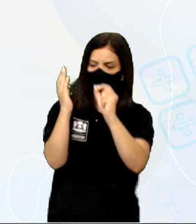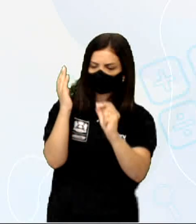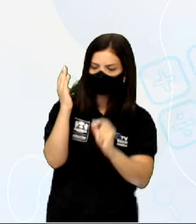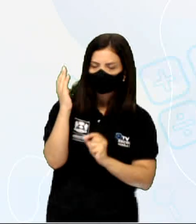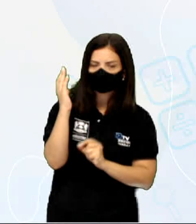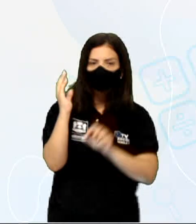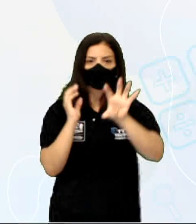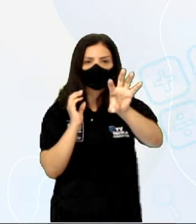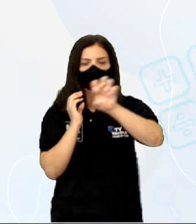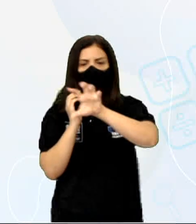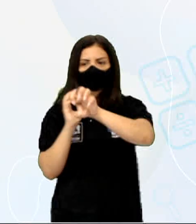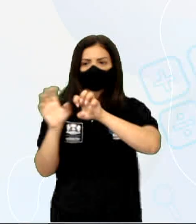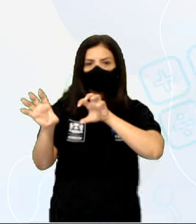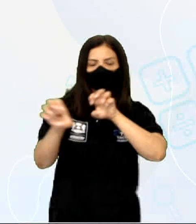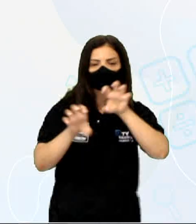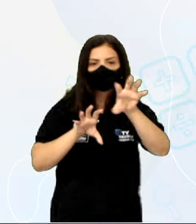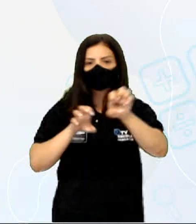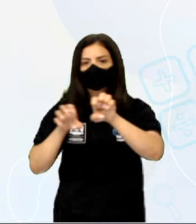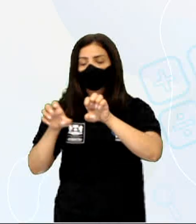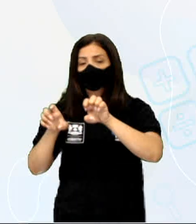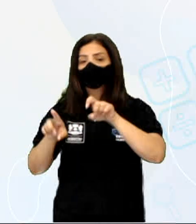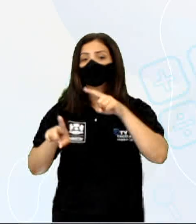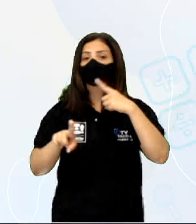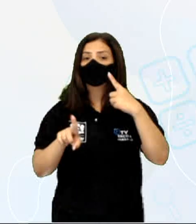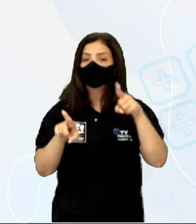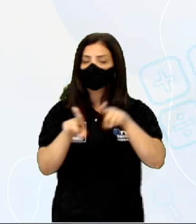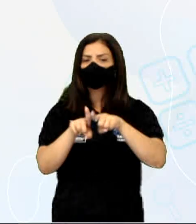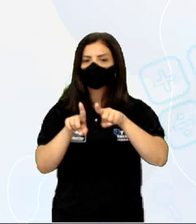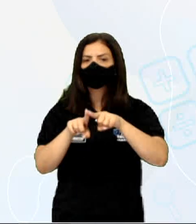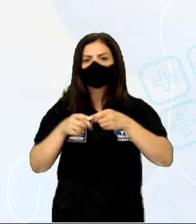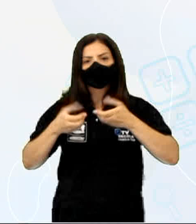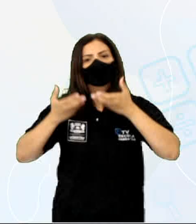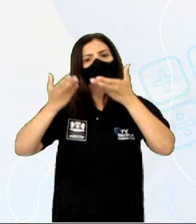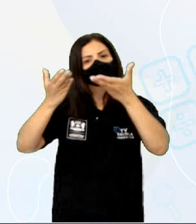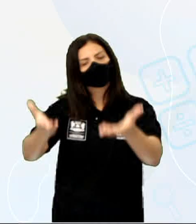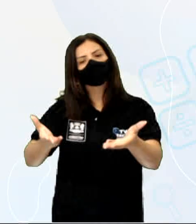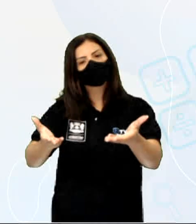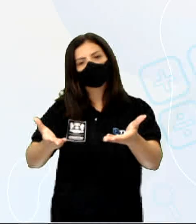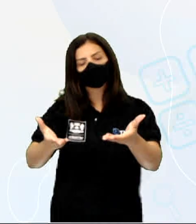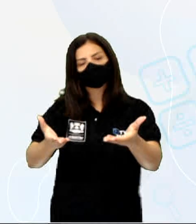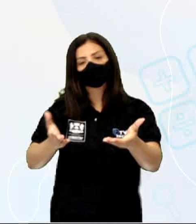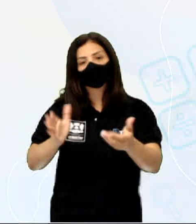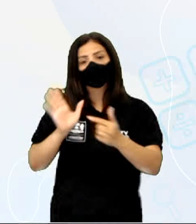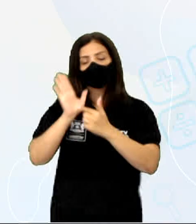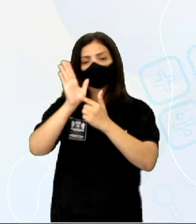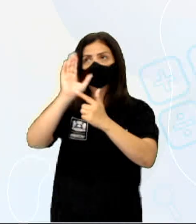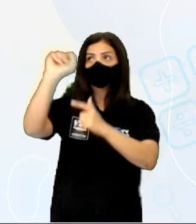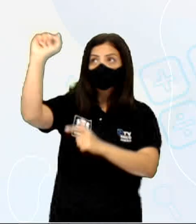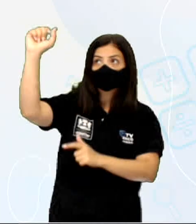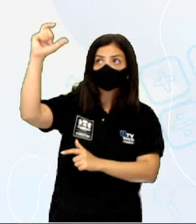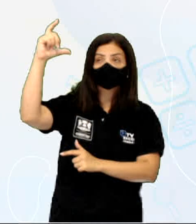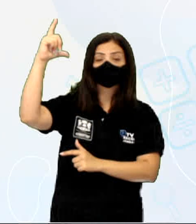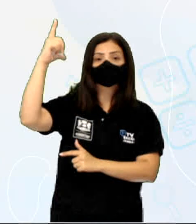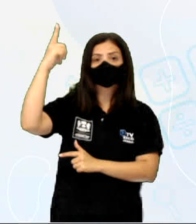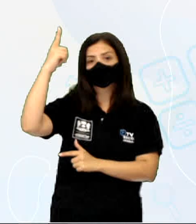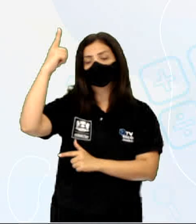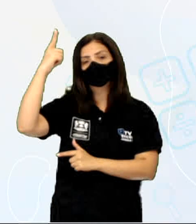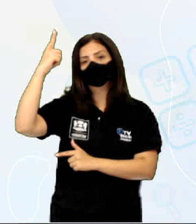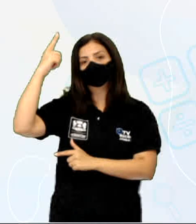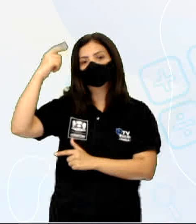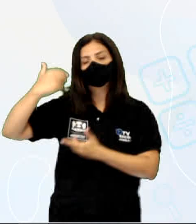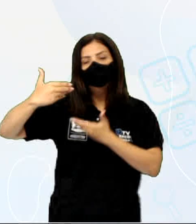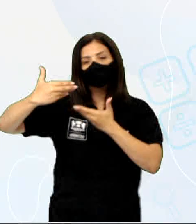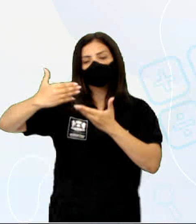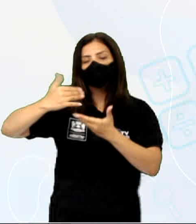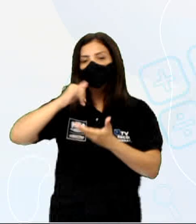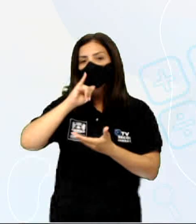ambiente e o que ela lança no ambiente, dando destaque ao Sol como fornecedor de